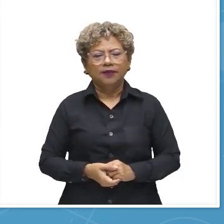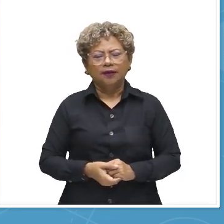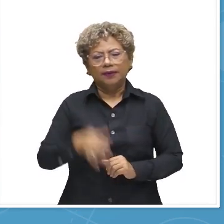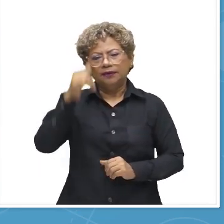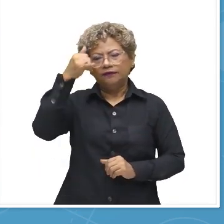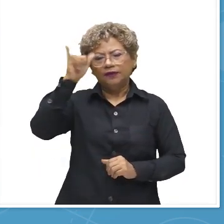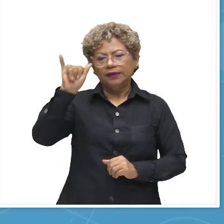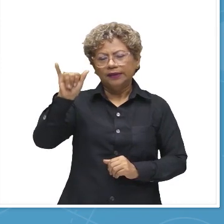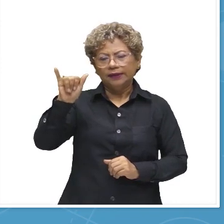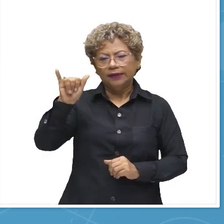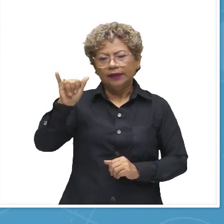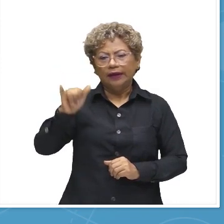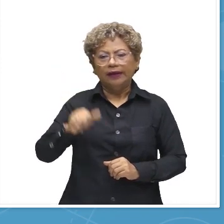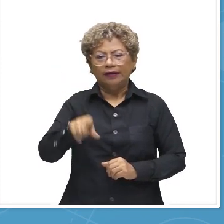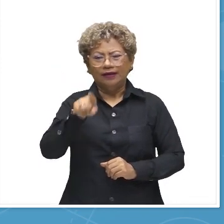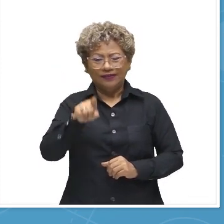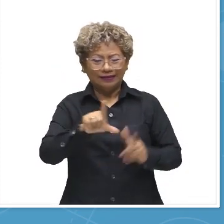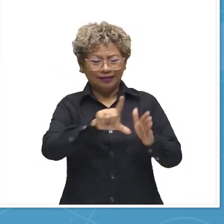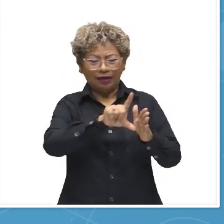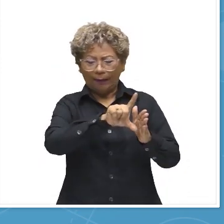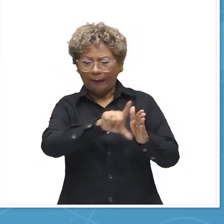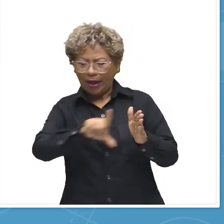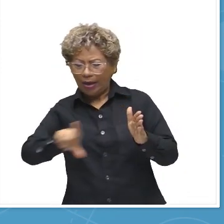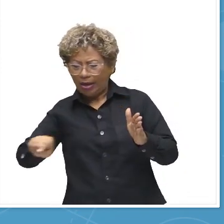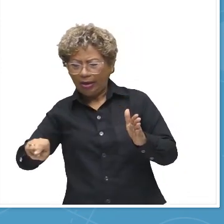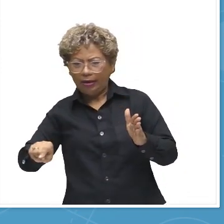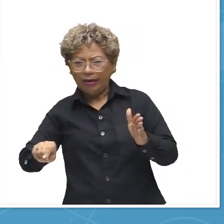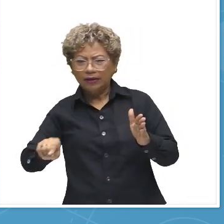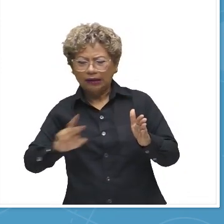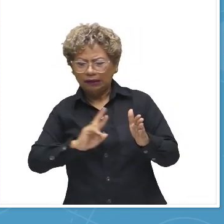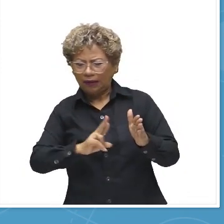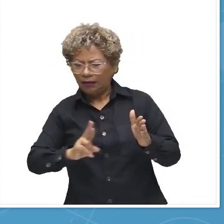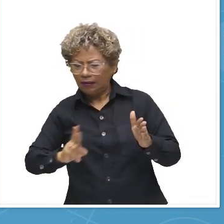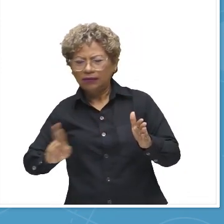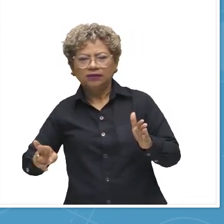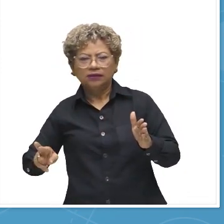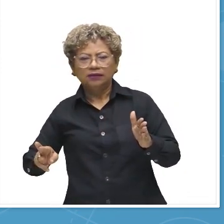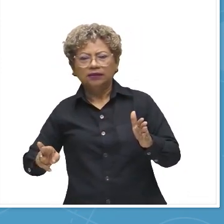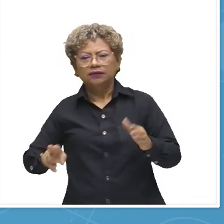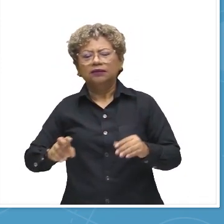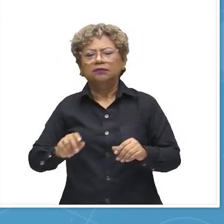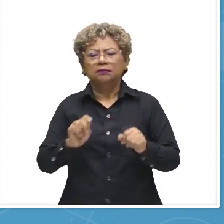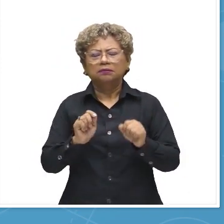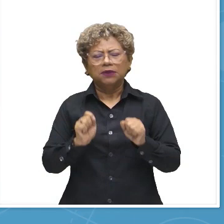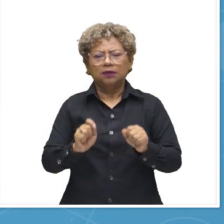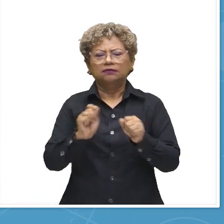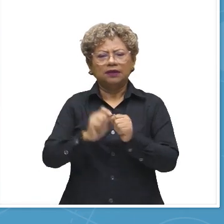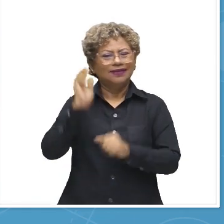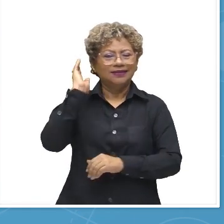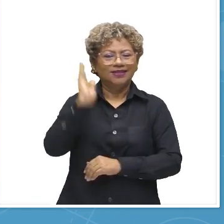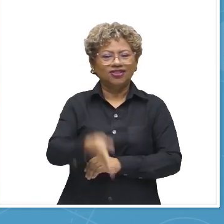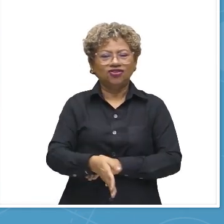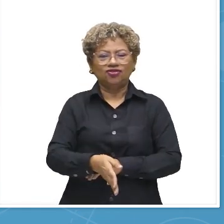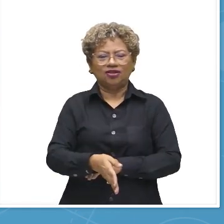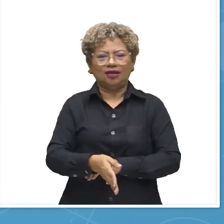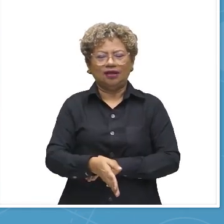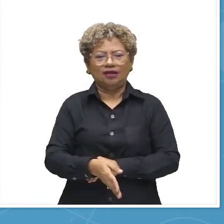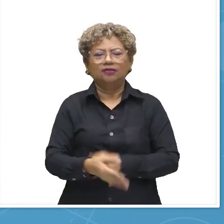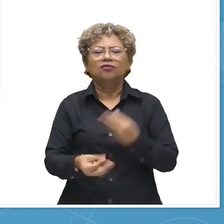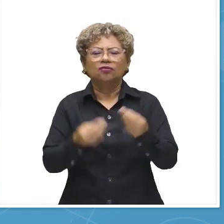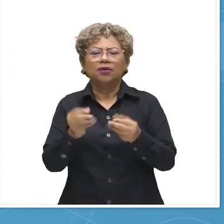essas divisões sucessivas, o que é que a gente faz, né? A gente encontra um número que divida toda a fração de uma vez só. Como é que a gente faz para encontrar